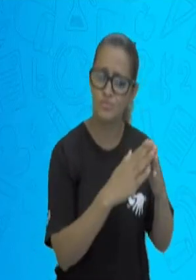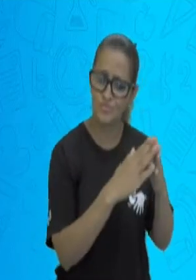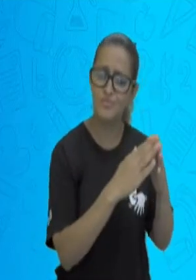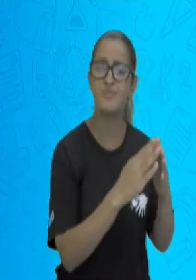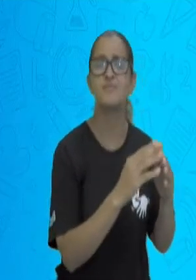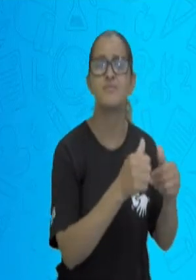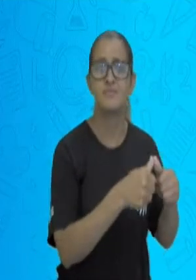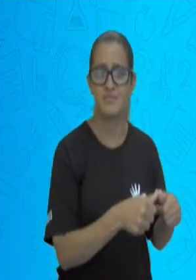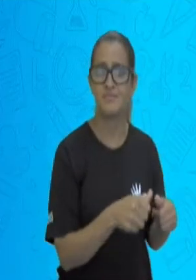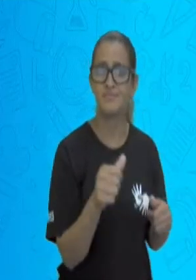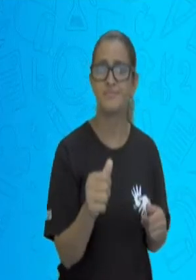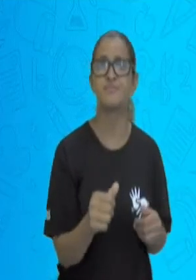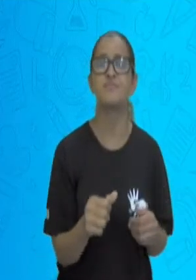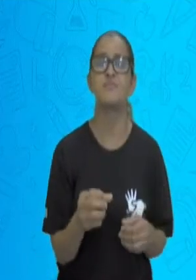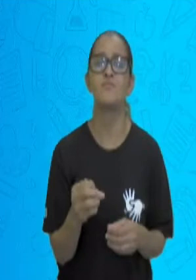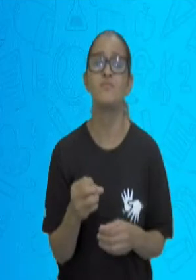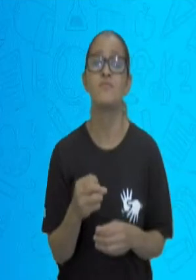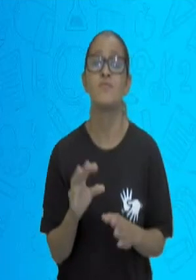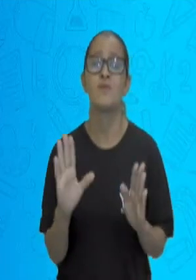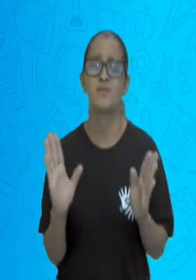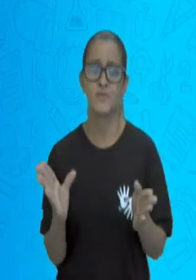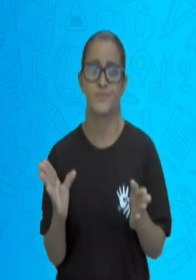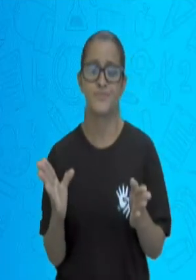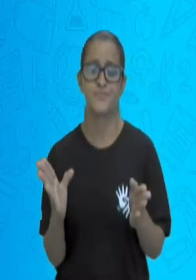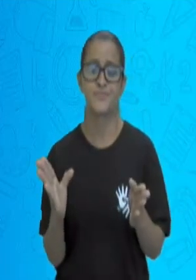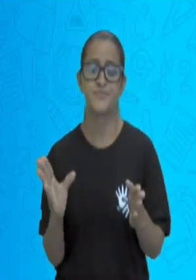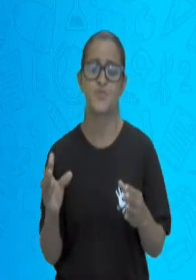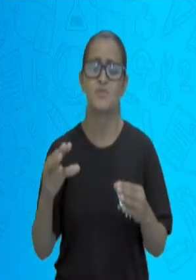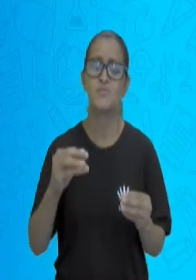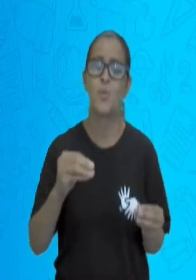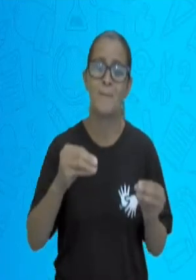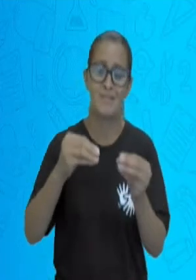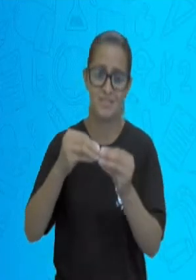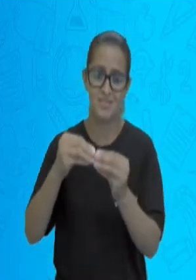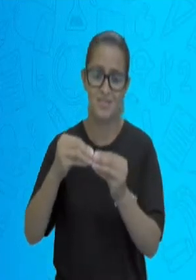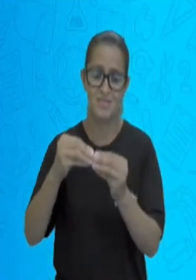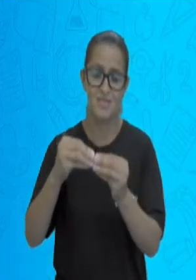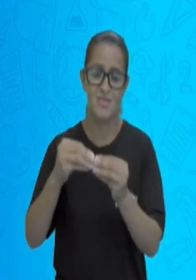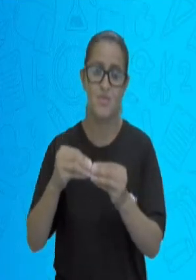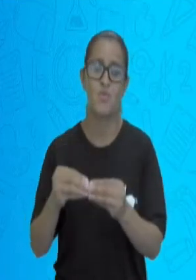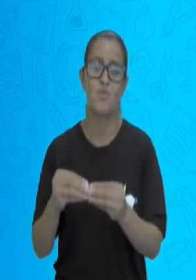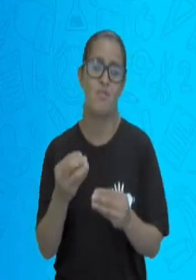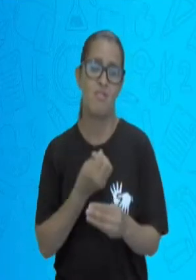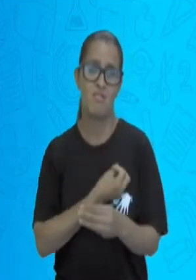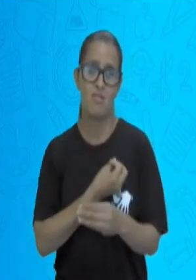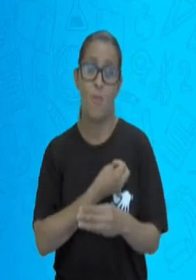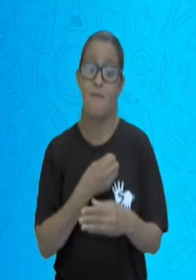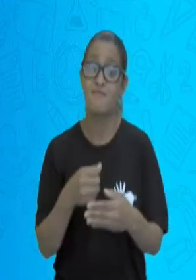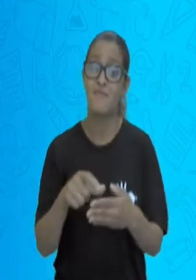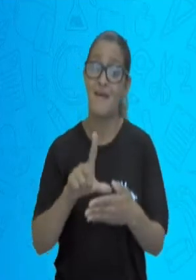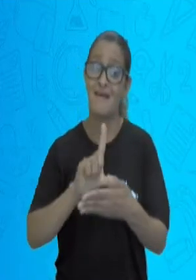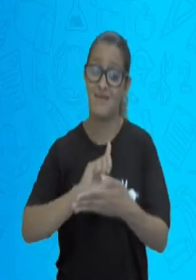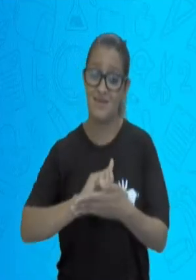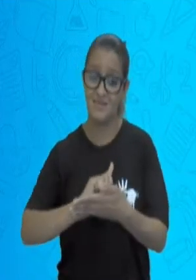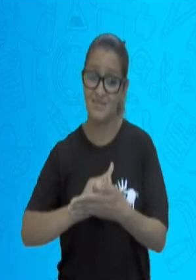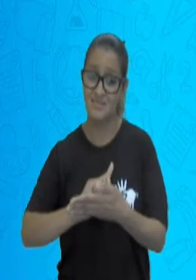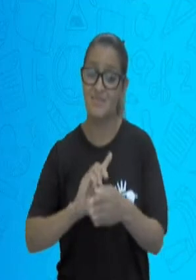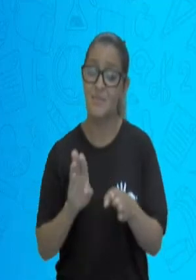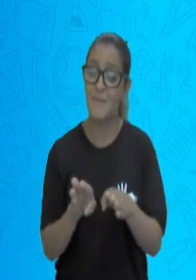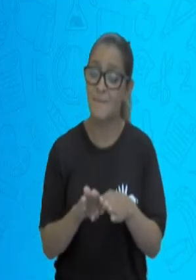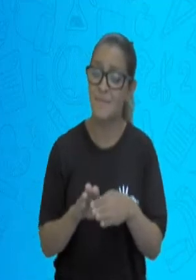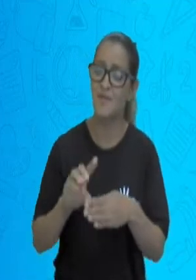Agora nós vamos colocar o número que vem antes e o que vem depois. Ou seja, nós vamos colocar